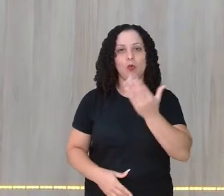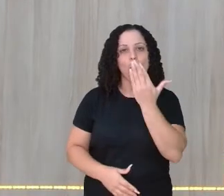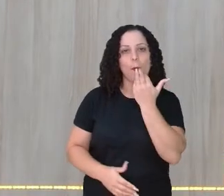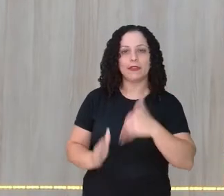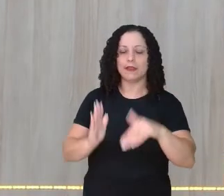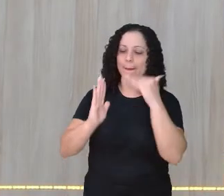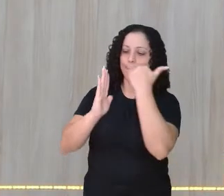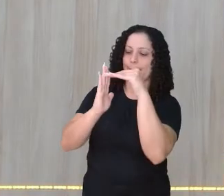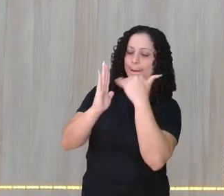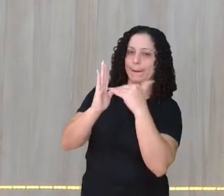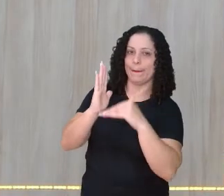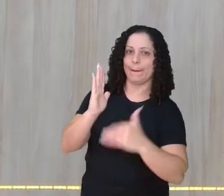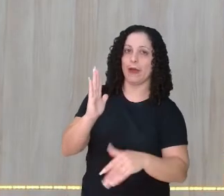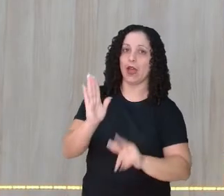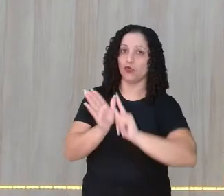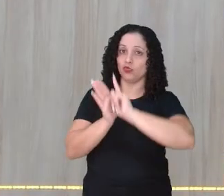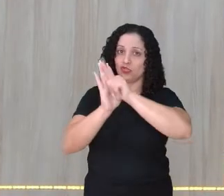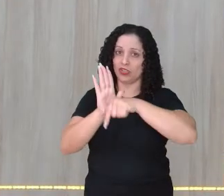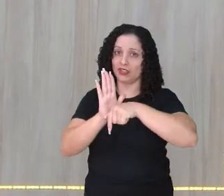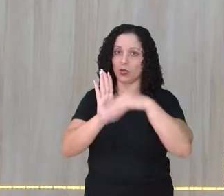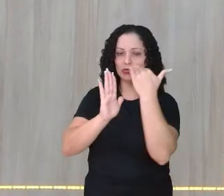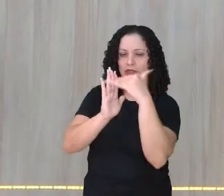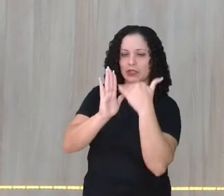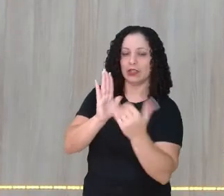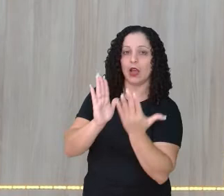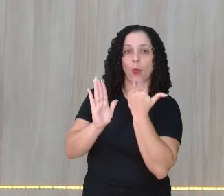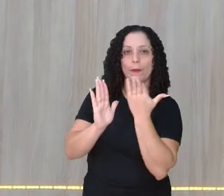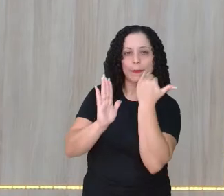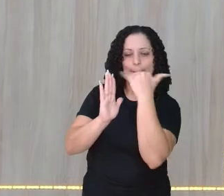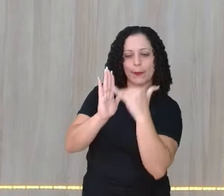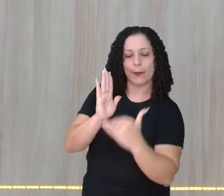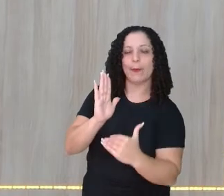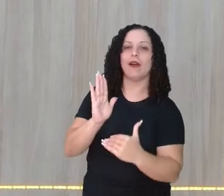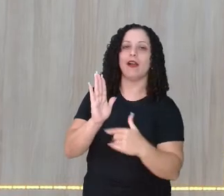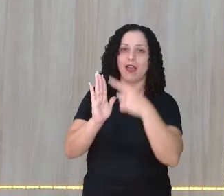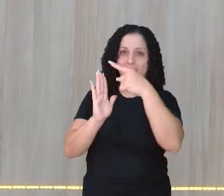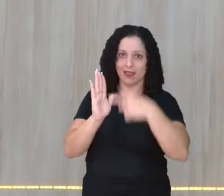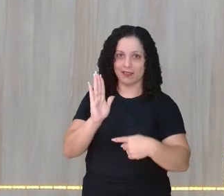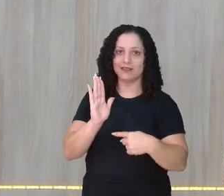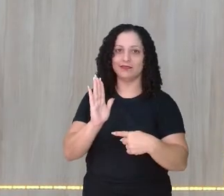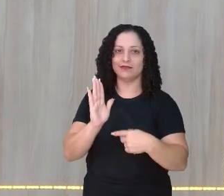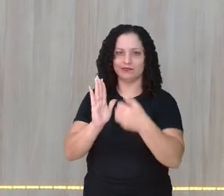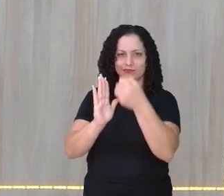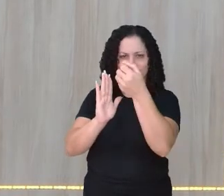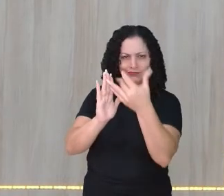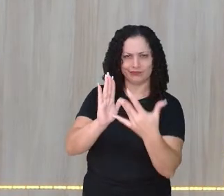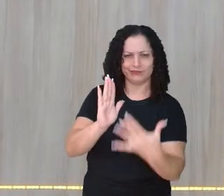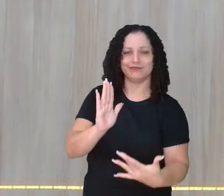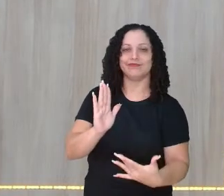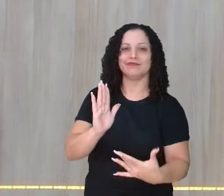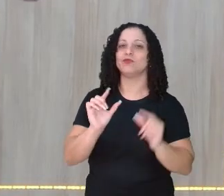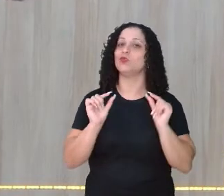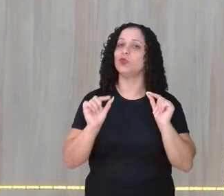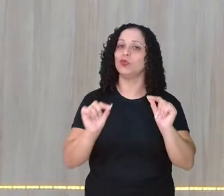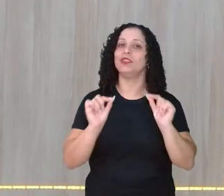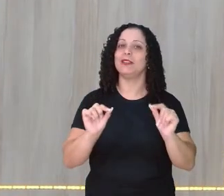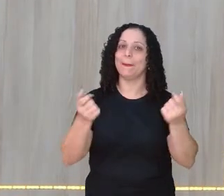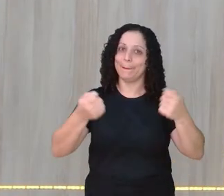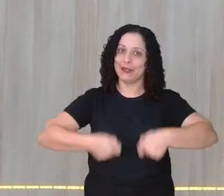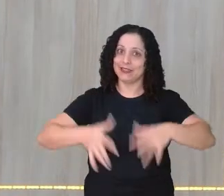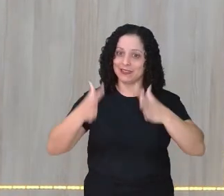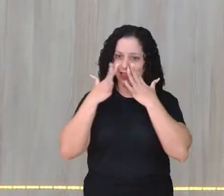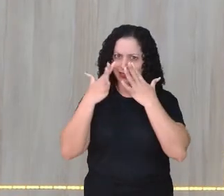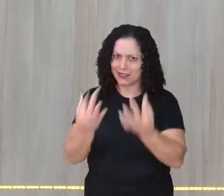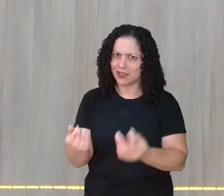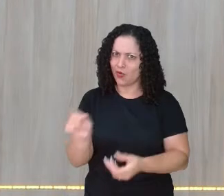diz que o gênero receita culinária é predominantemente descritivo. A gente precisa prestar